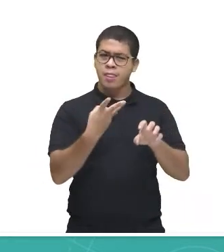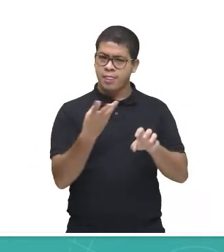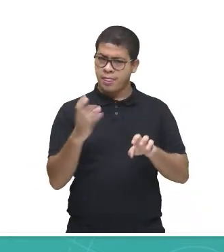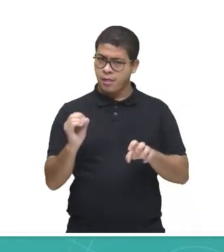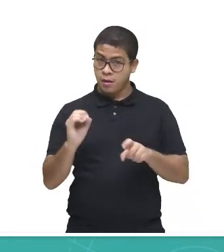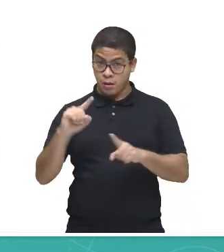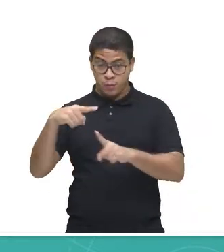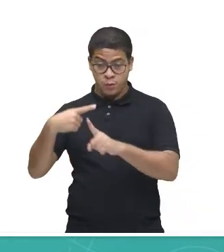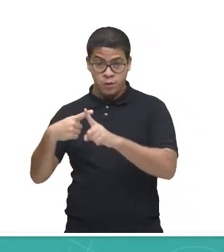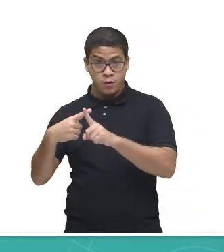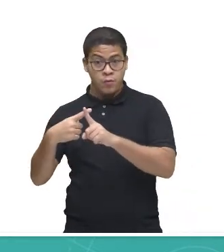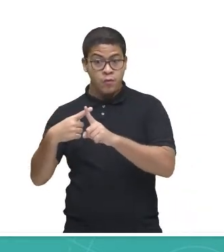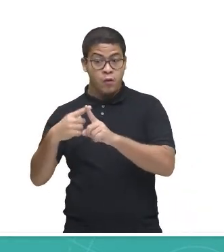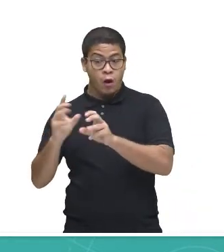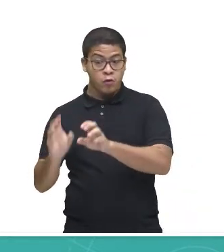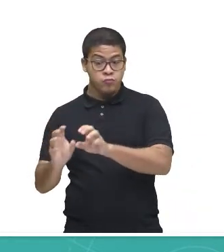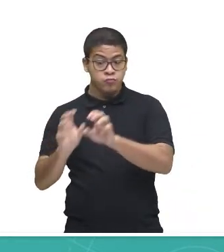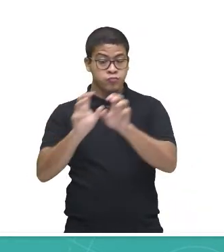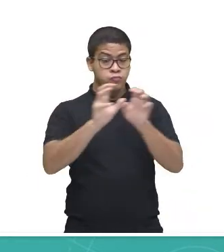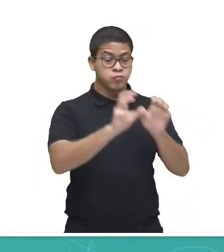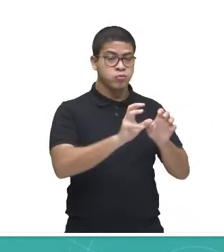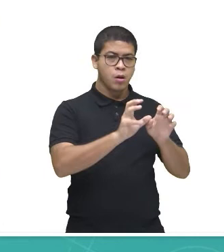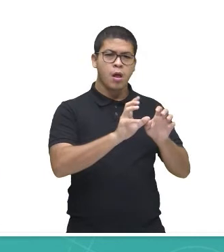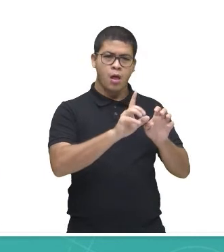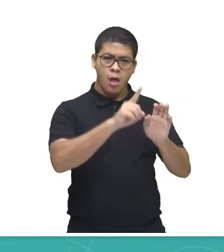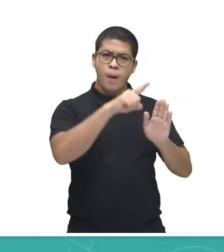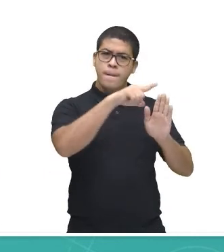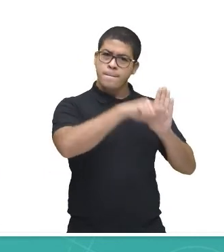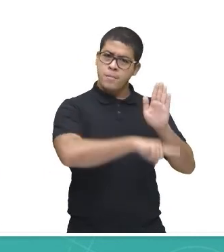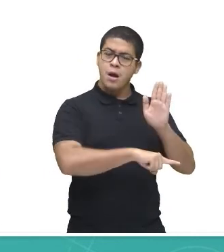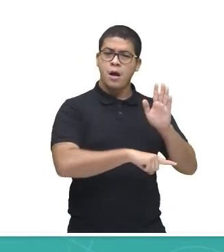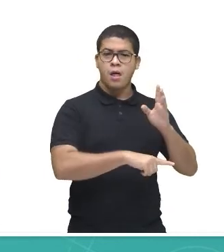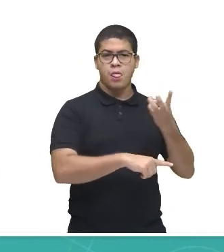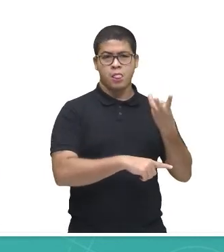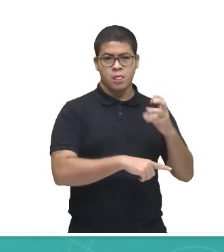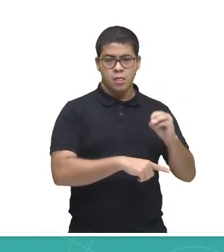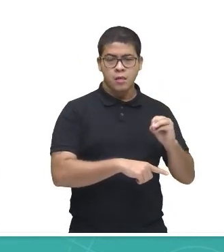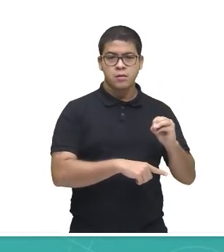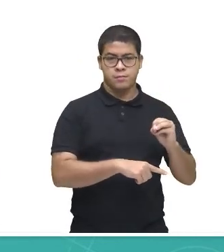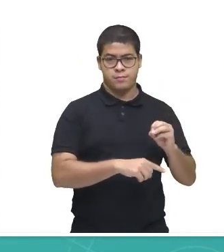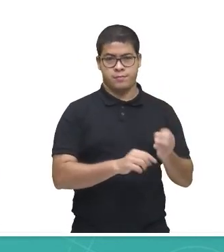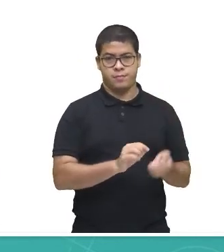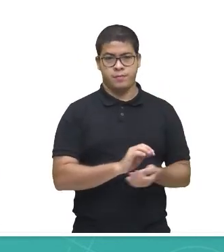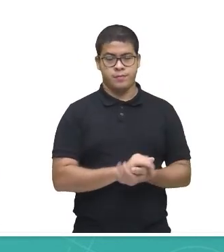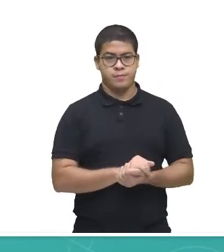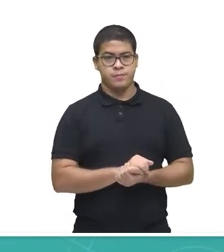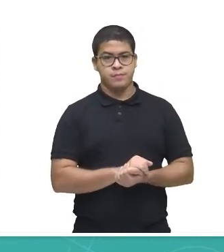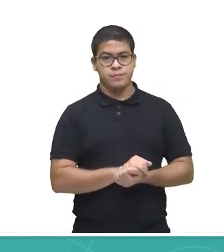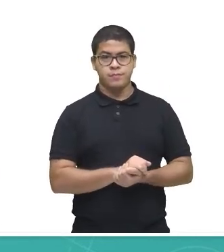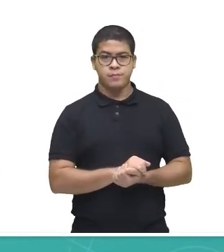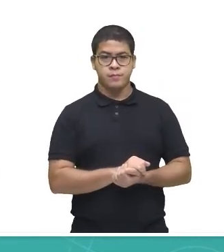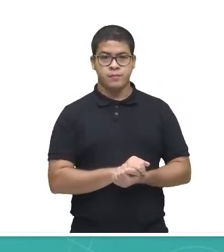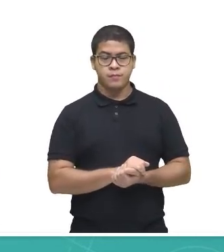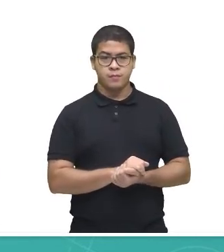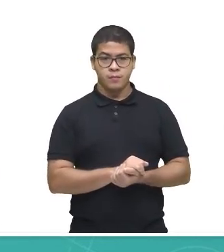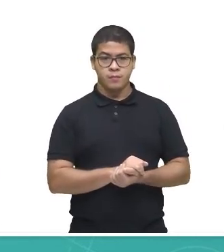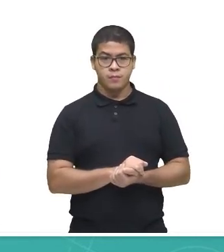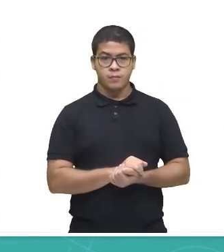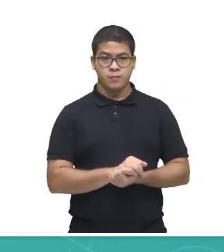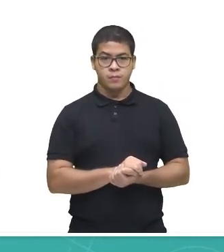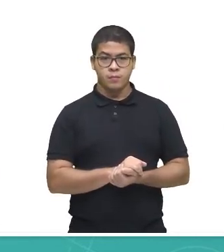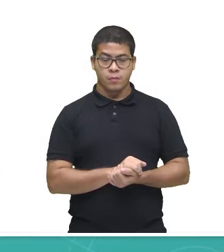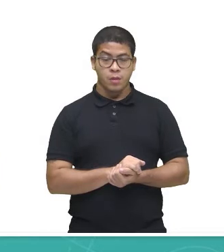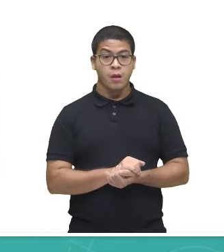positivo passará ao segundo membro de forma negativa. Então,